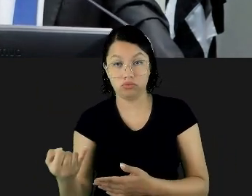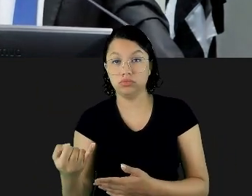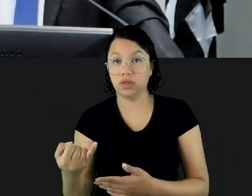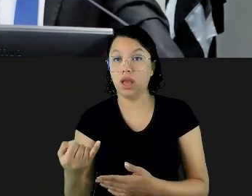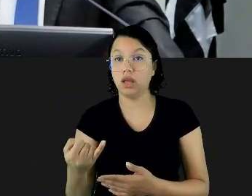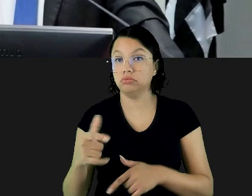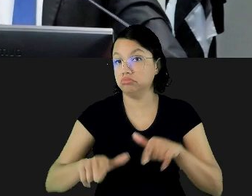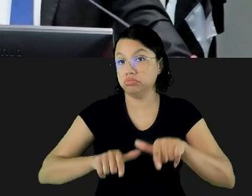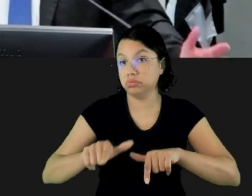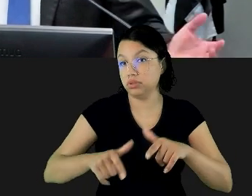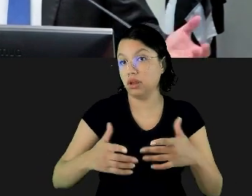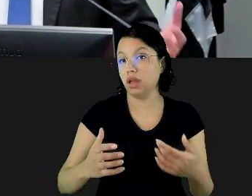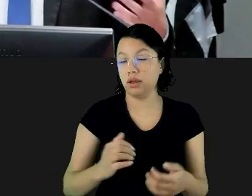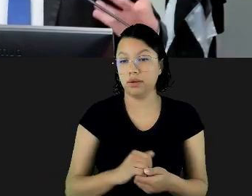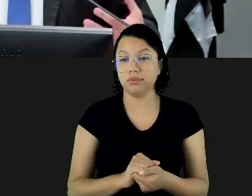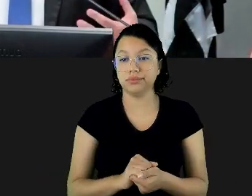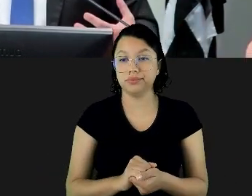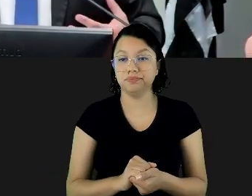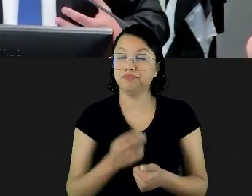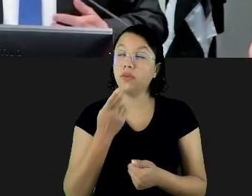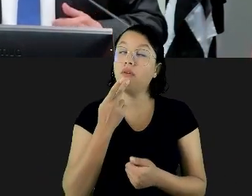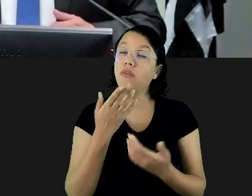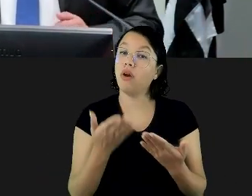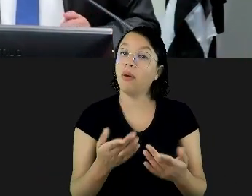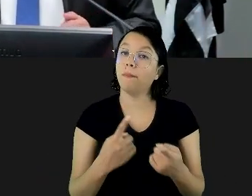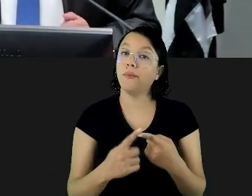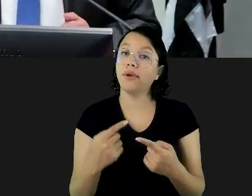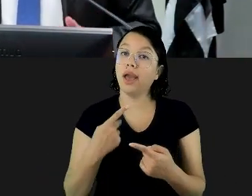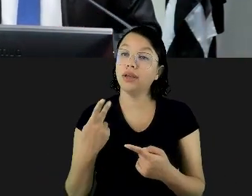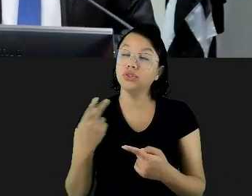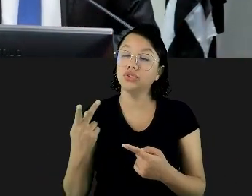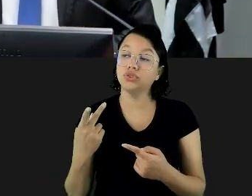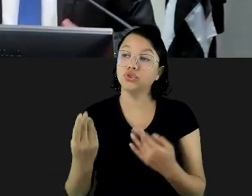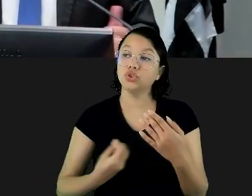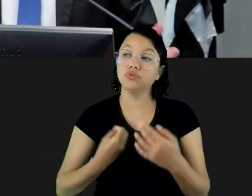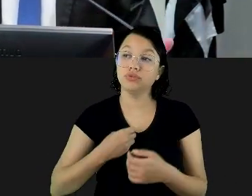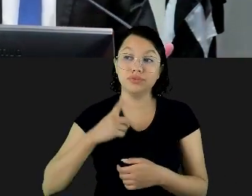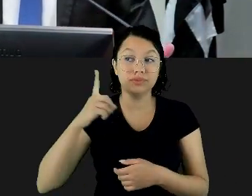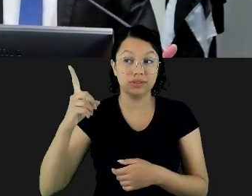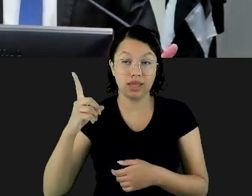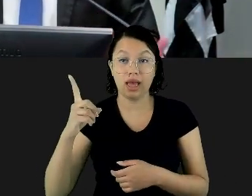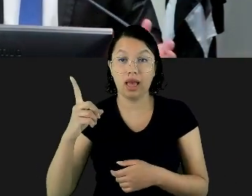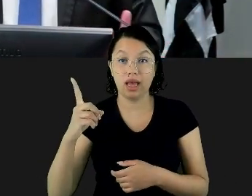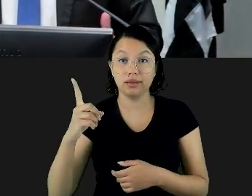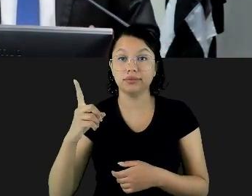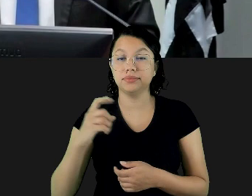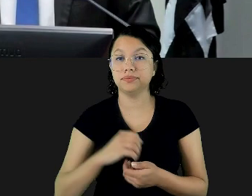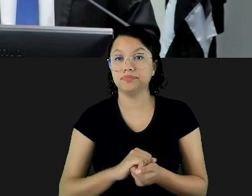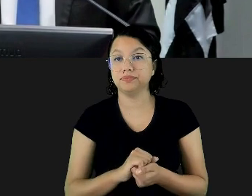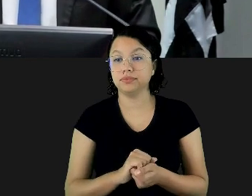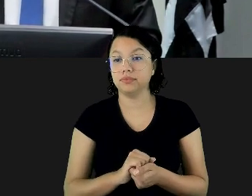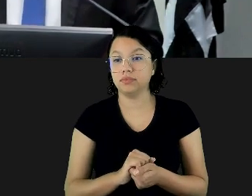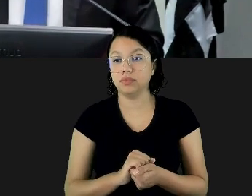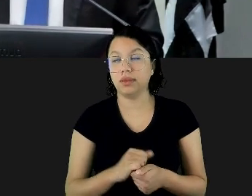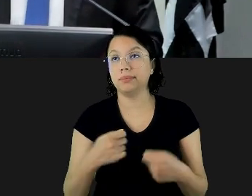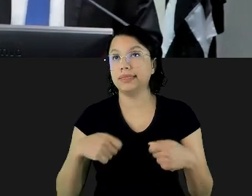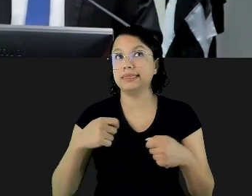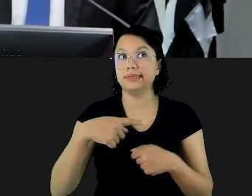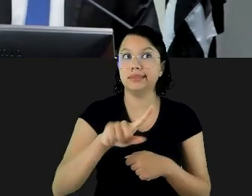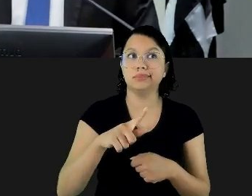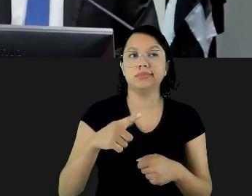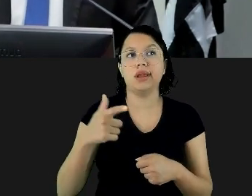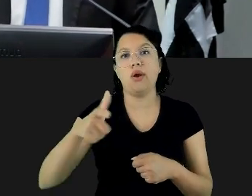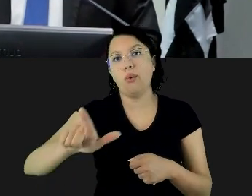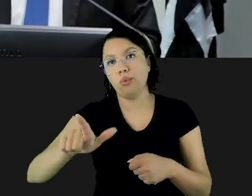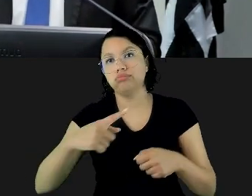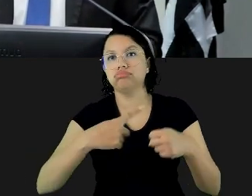costumo dizer isso porque a gente que mora lá em Campo Grande e precisa ir para Curitiba, precisa ir para Florianópolis, precisa ir para